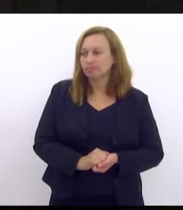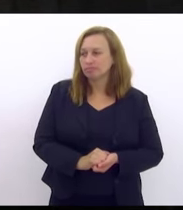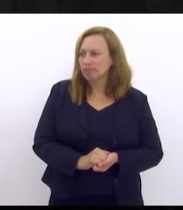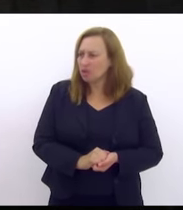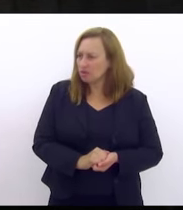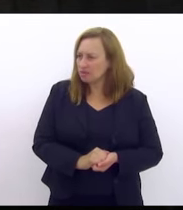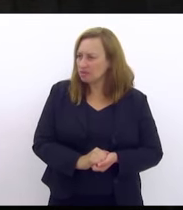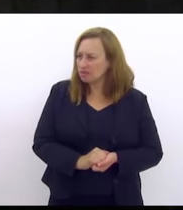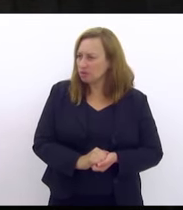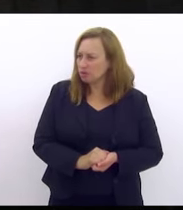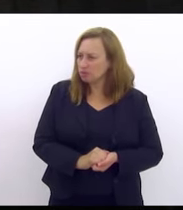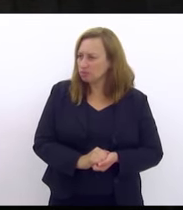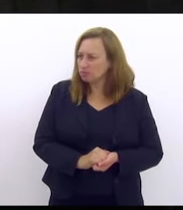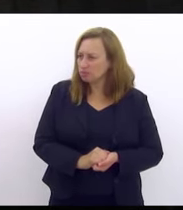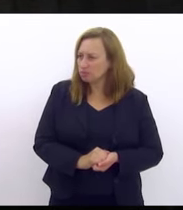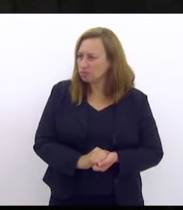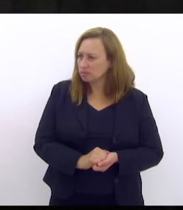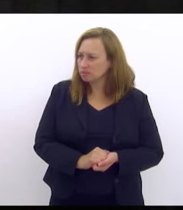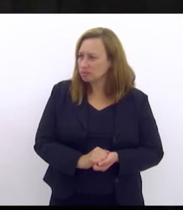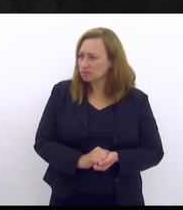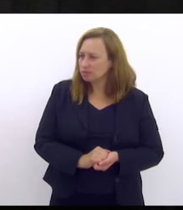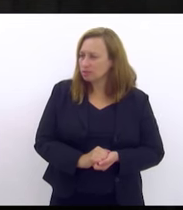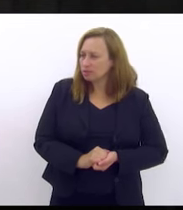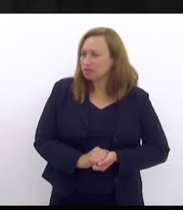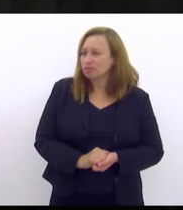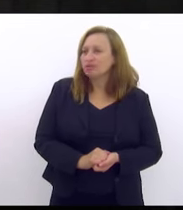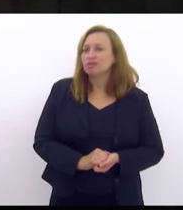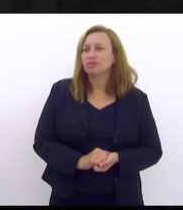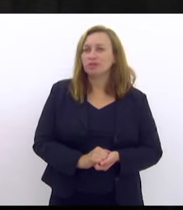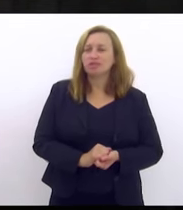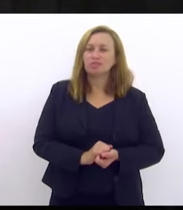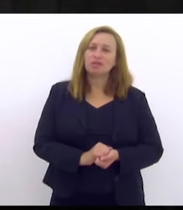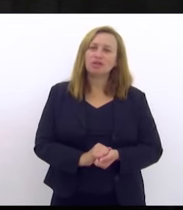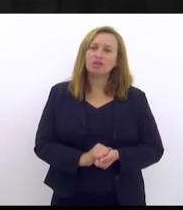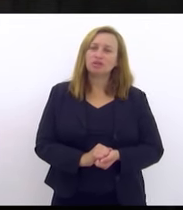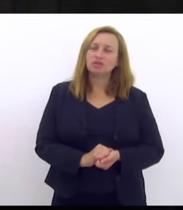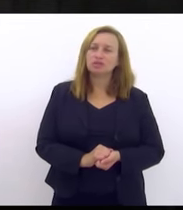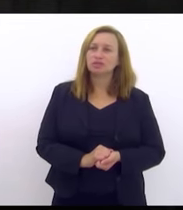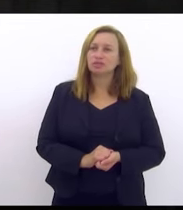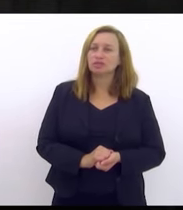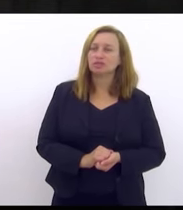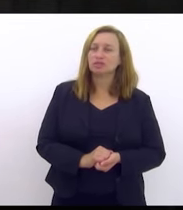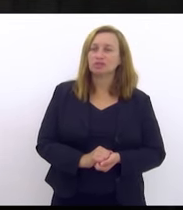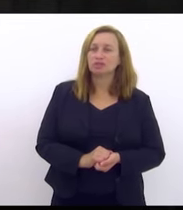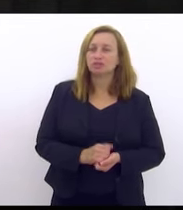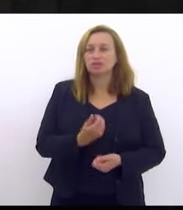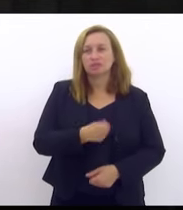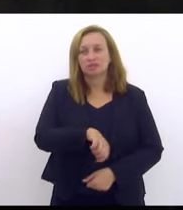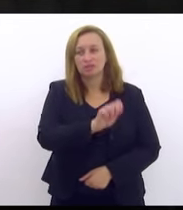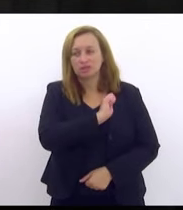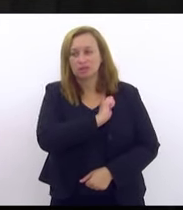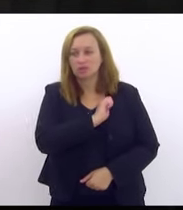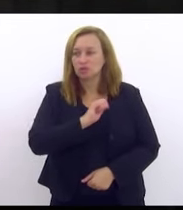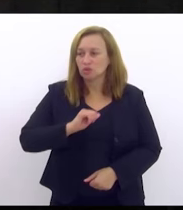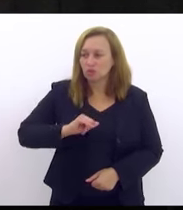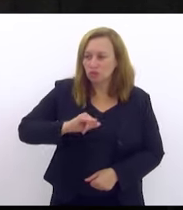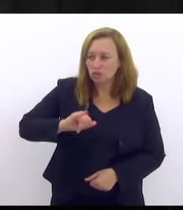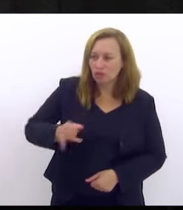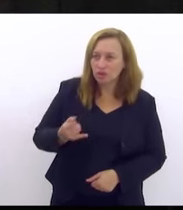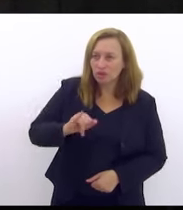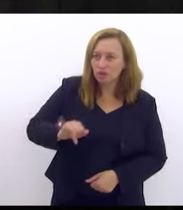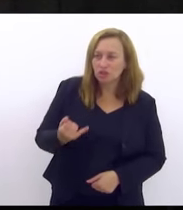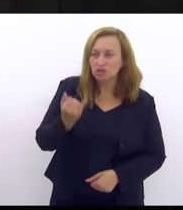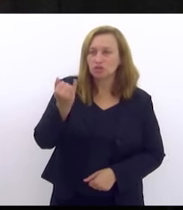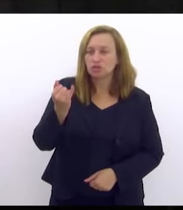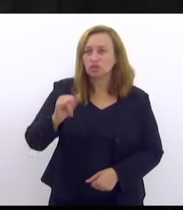Não adianta regime de recuperação fiscal, porque com juro exorbitante de